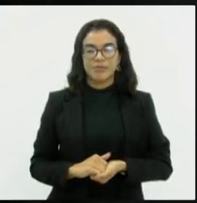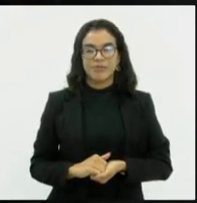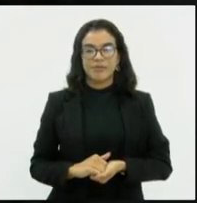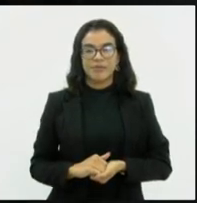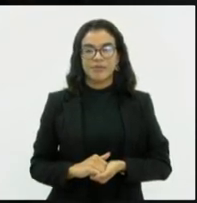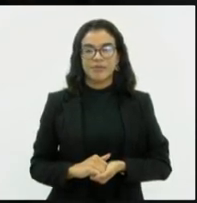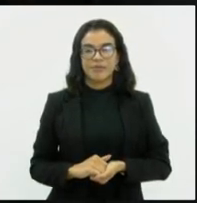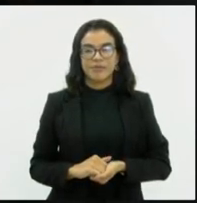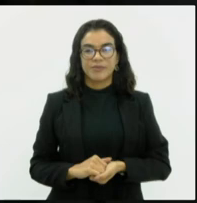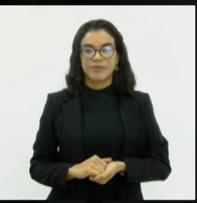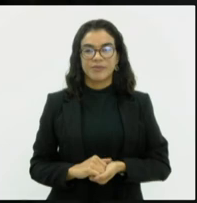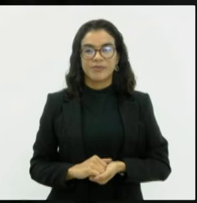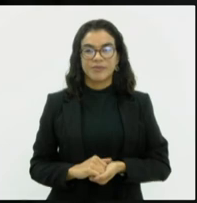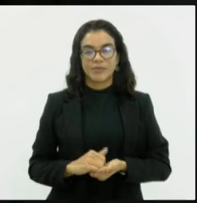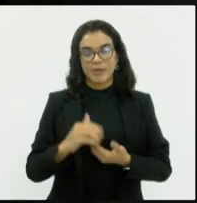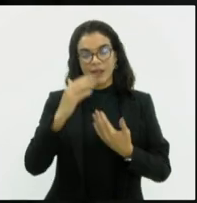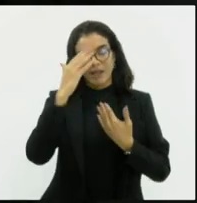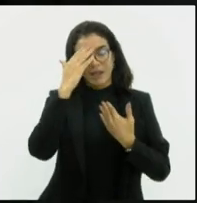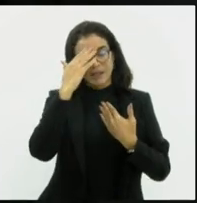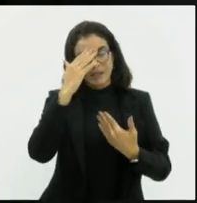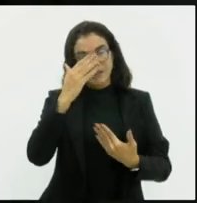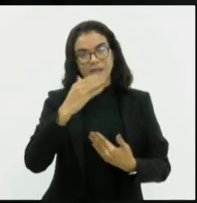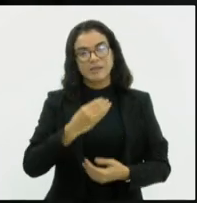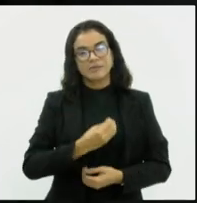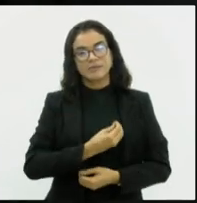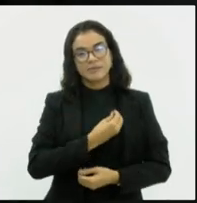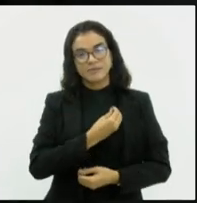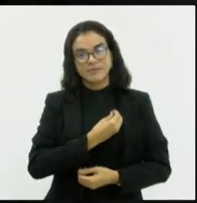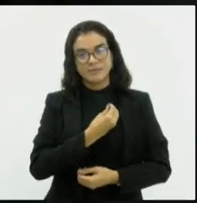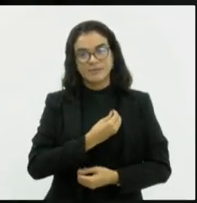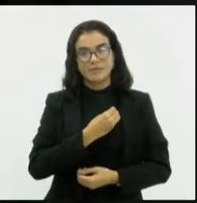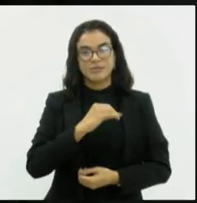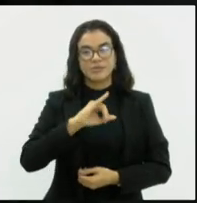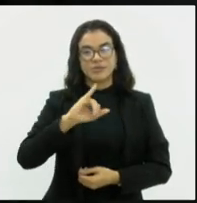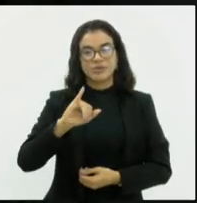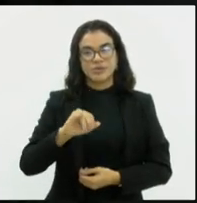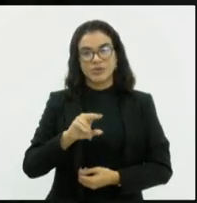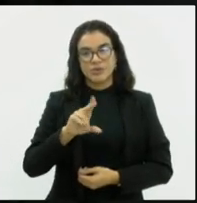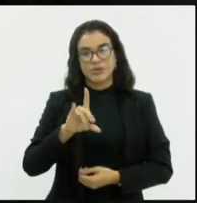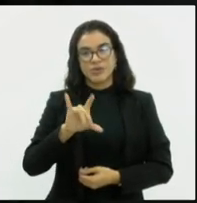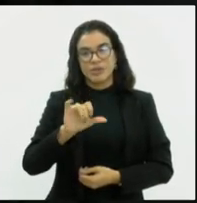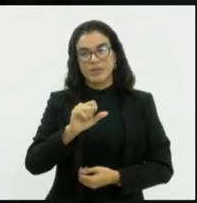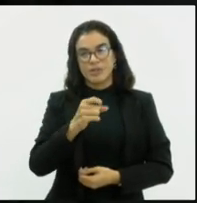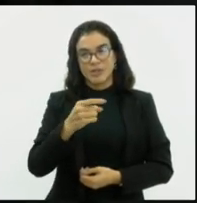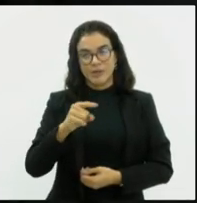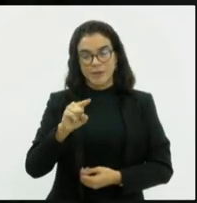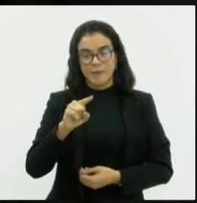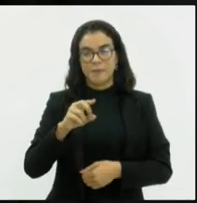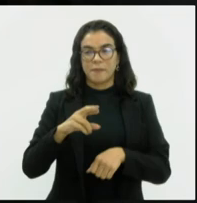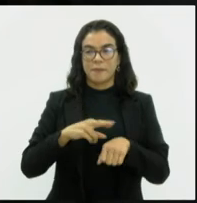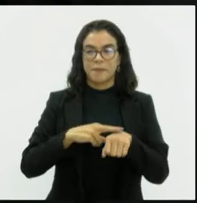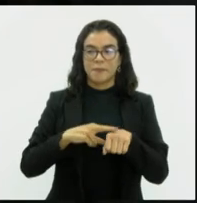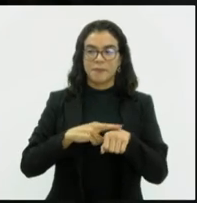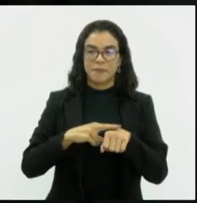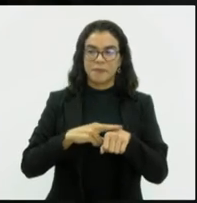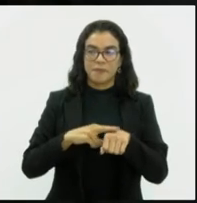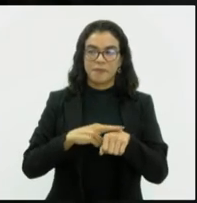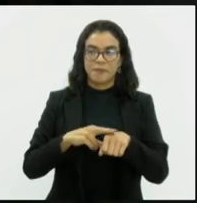Quero também agradecer a presença do Julião, vereador de Belfor Roxo.